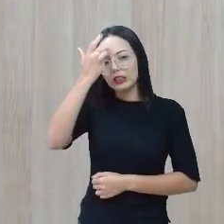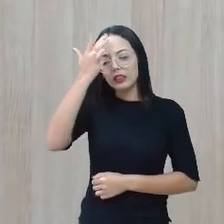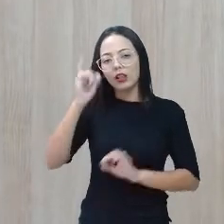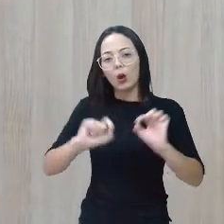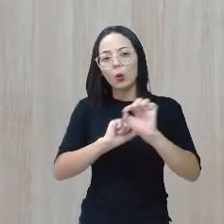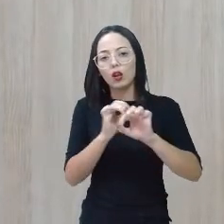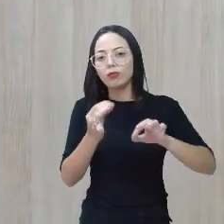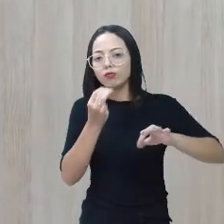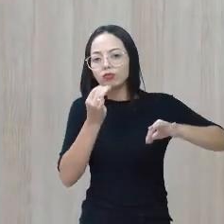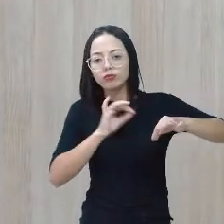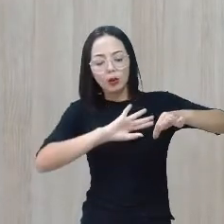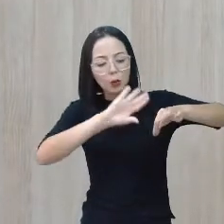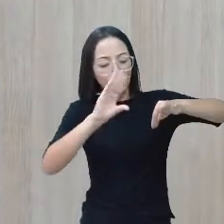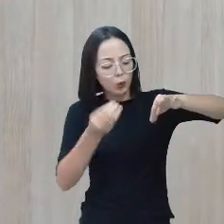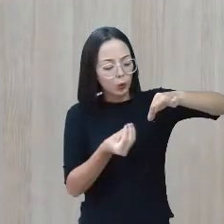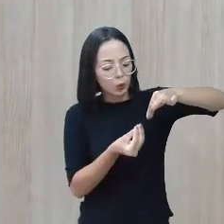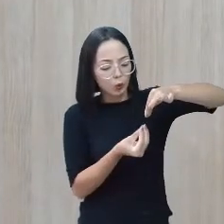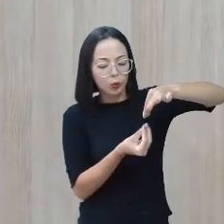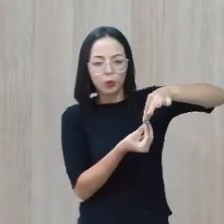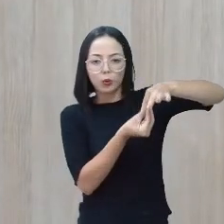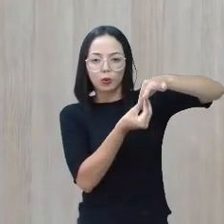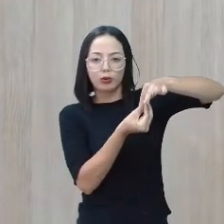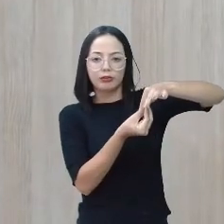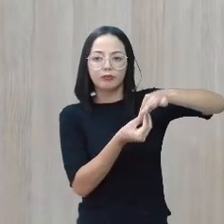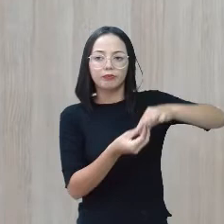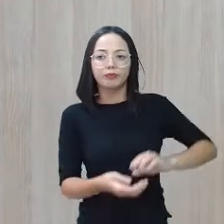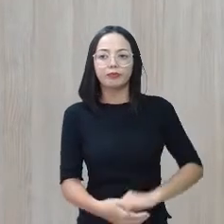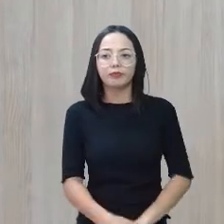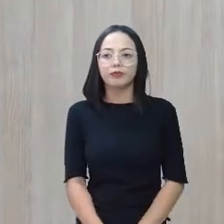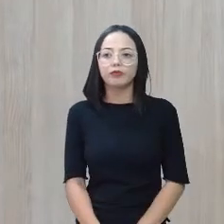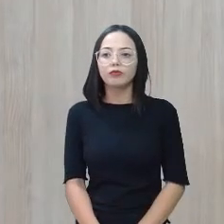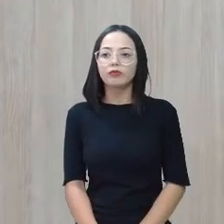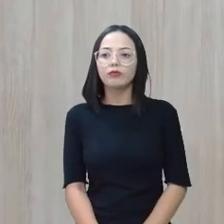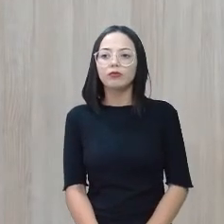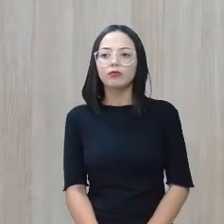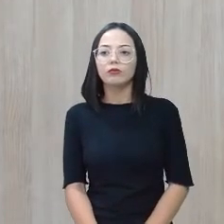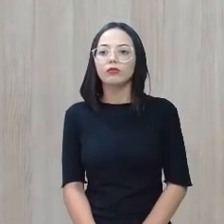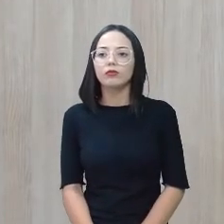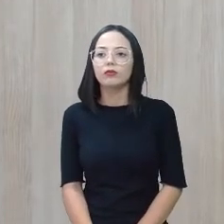para facilitar a contracepção.